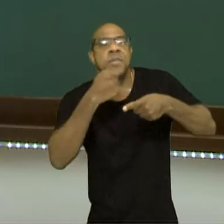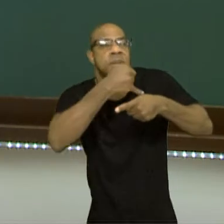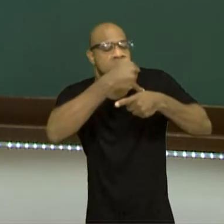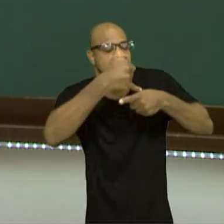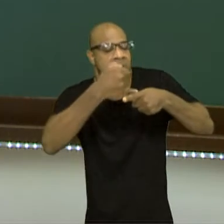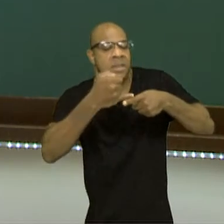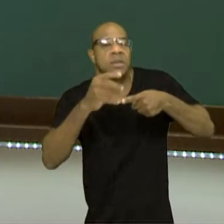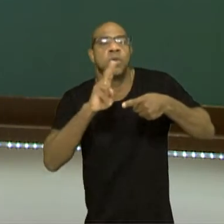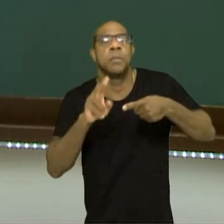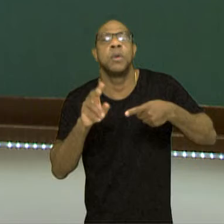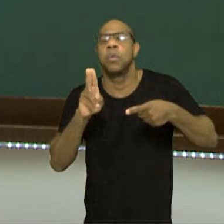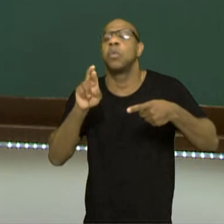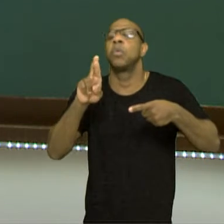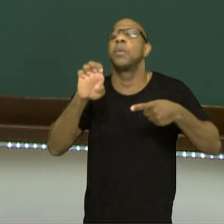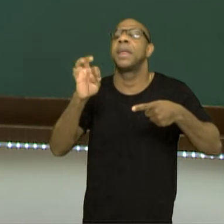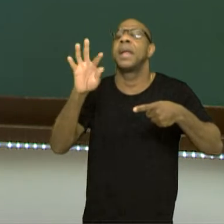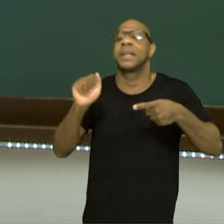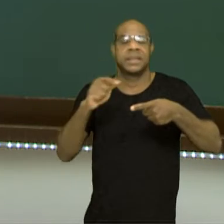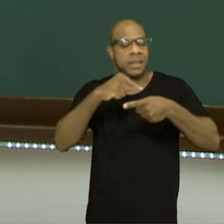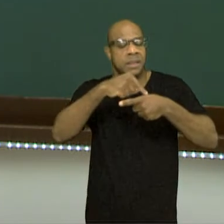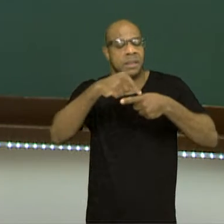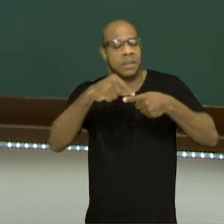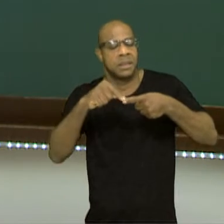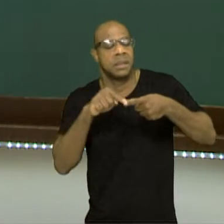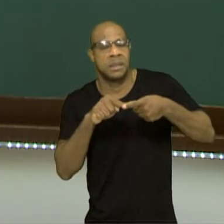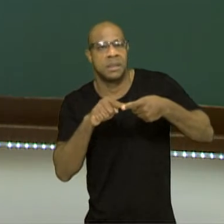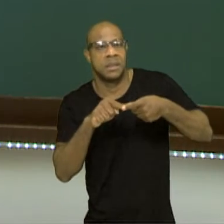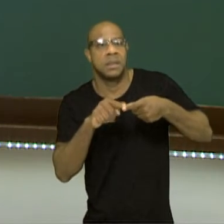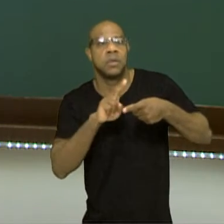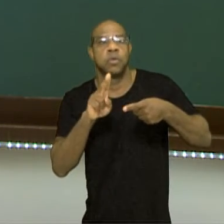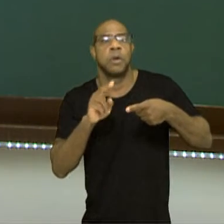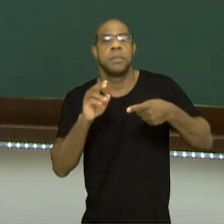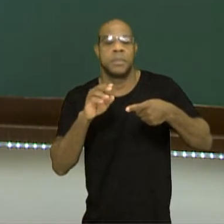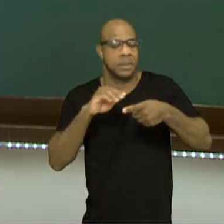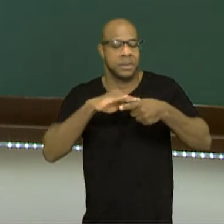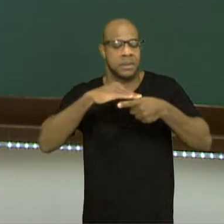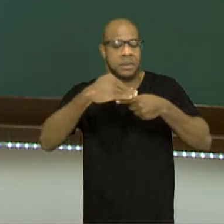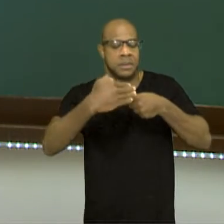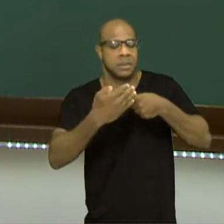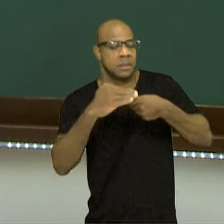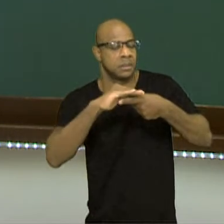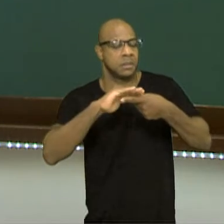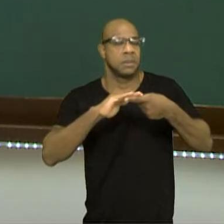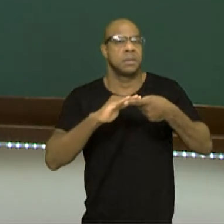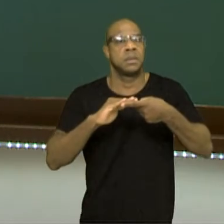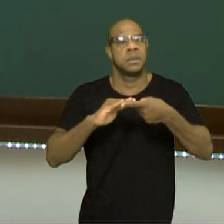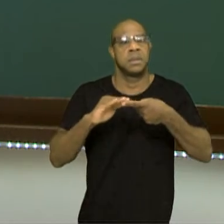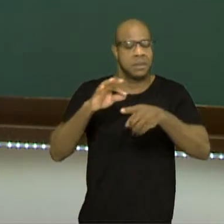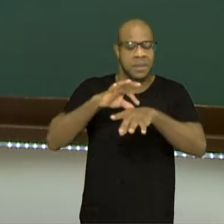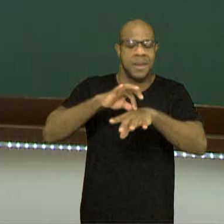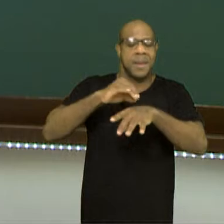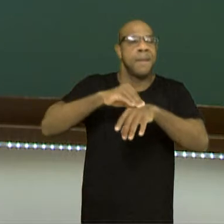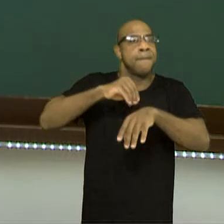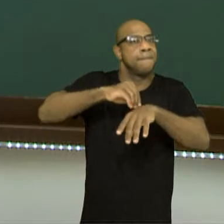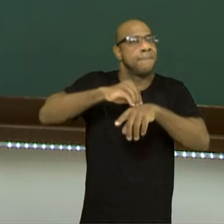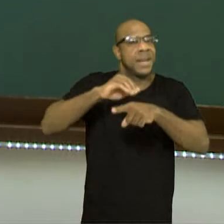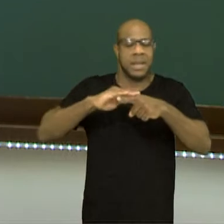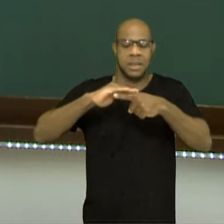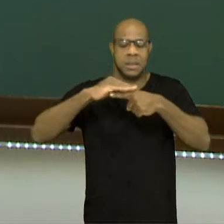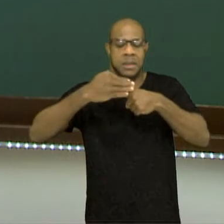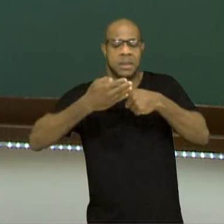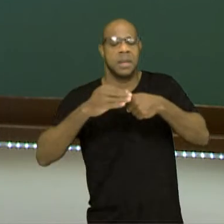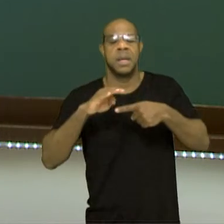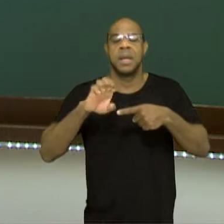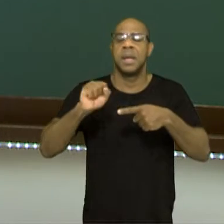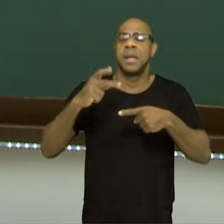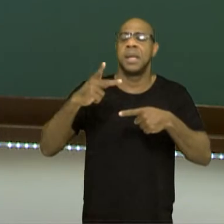tecido chamado, então, né, de esponjoso, que tem essa função de proteger a uretra. Só que essa região, que aqui na